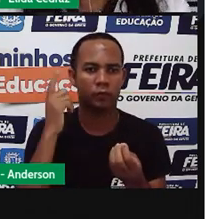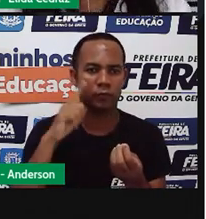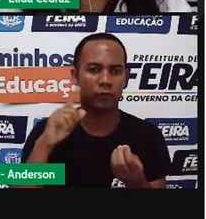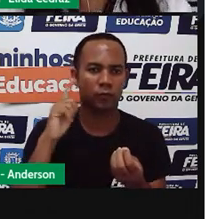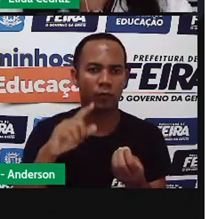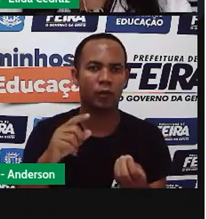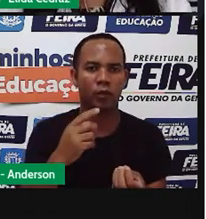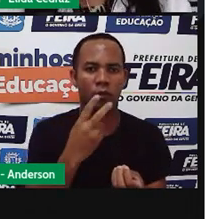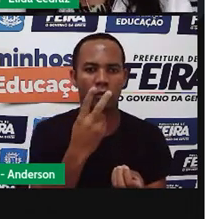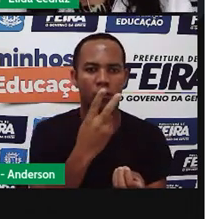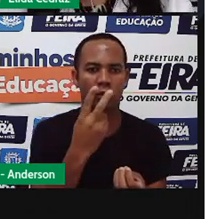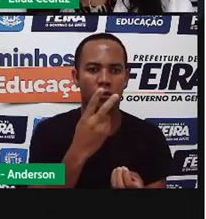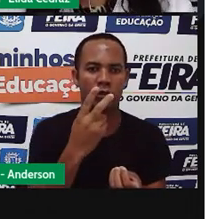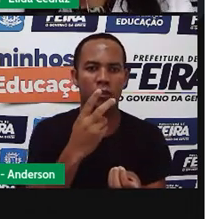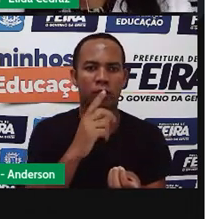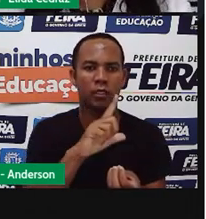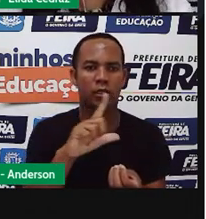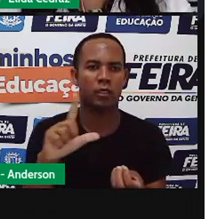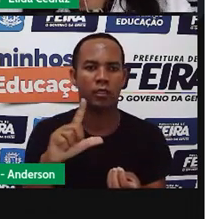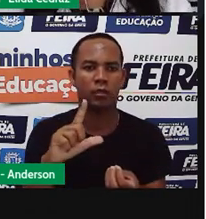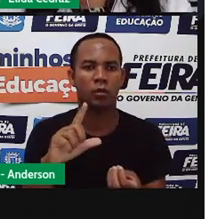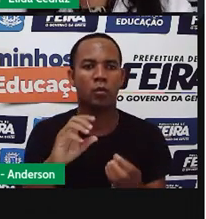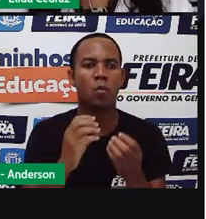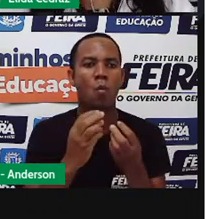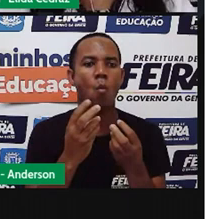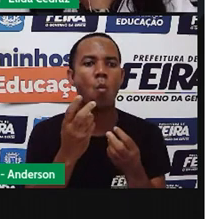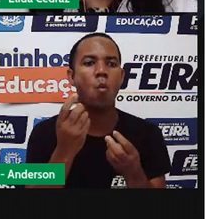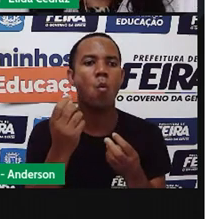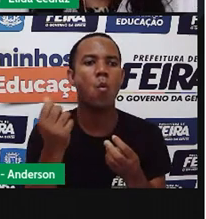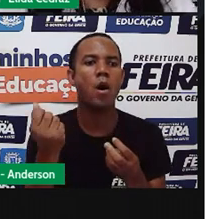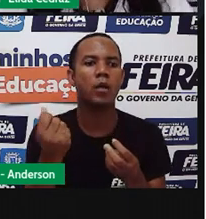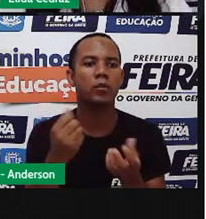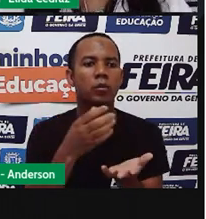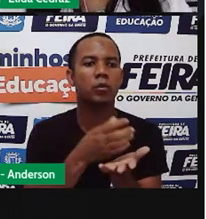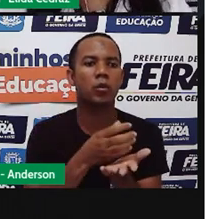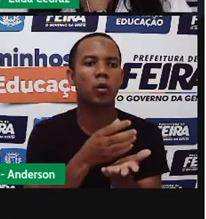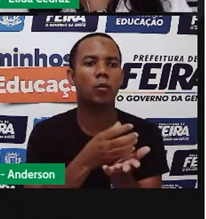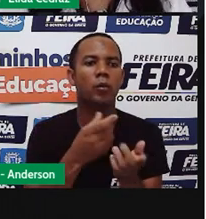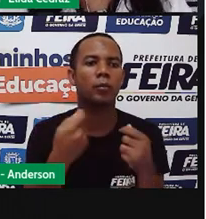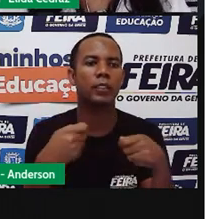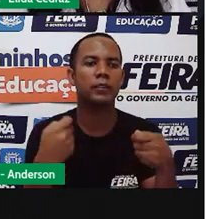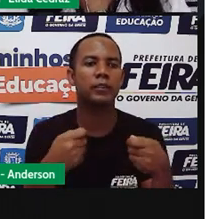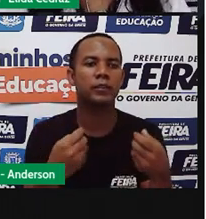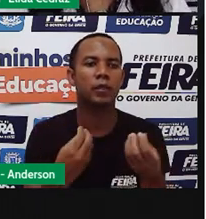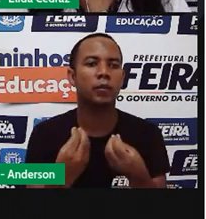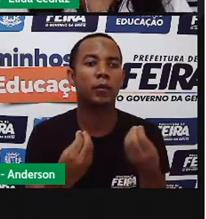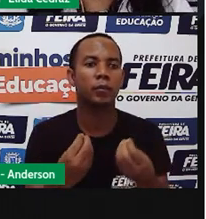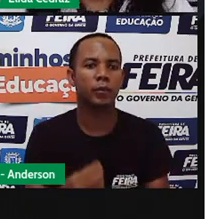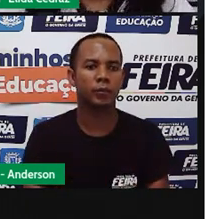2 litros, de quantos copos vão ser? A gente vai precisar.